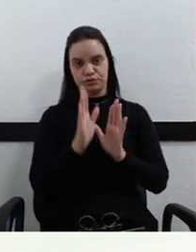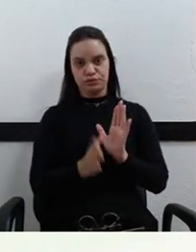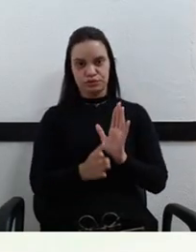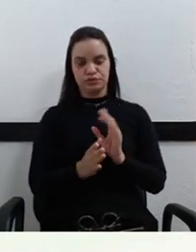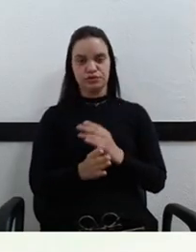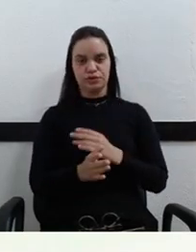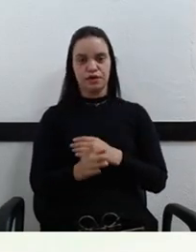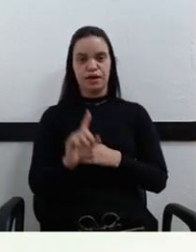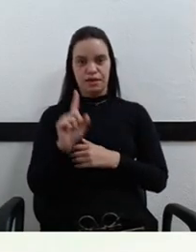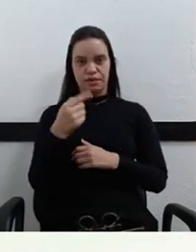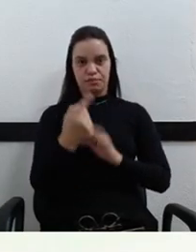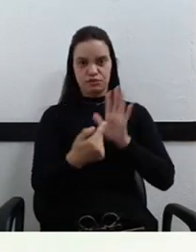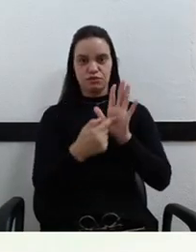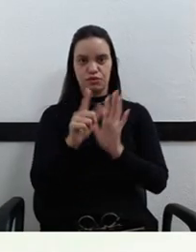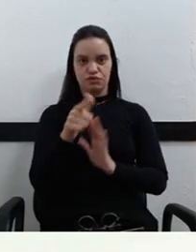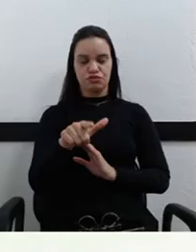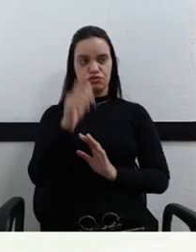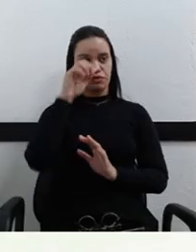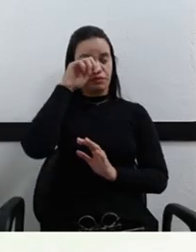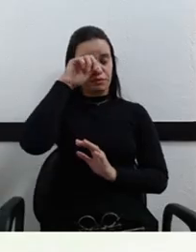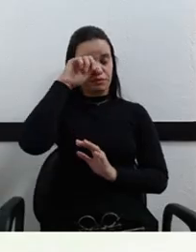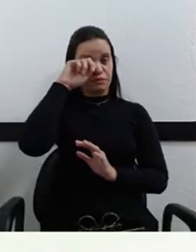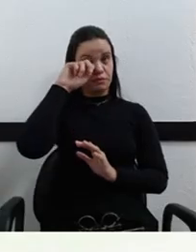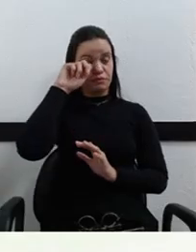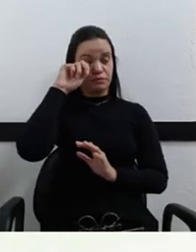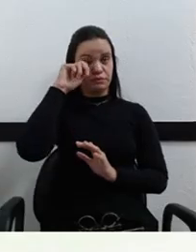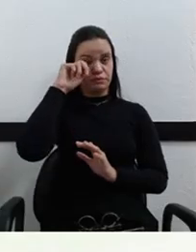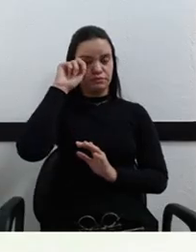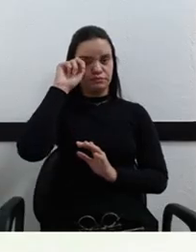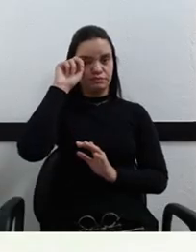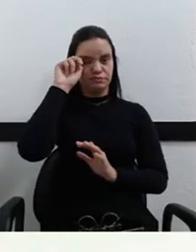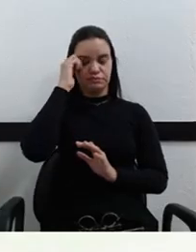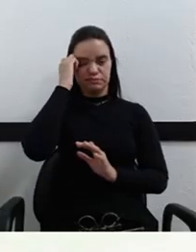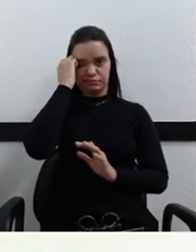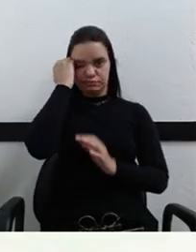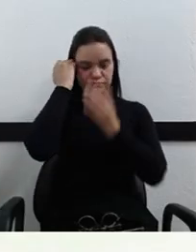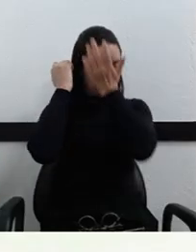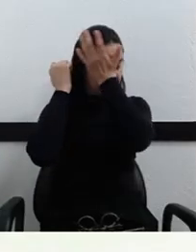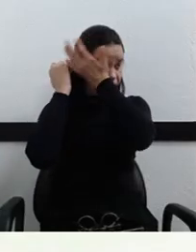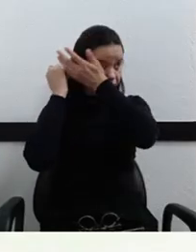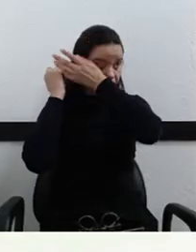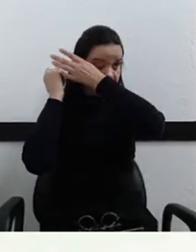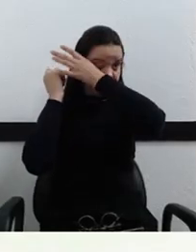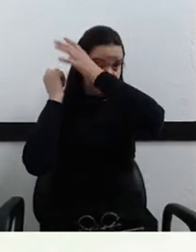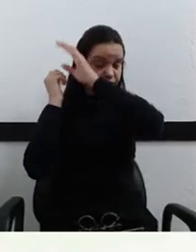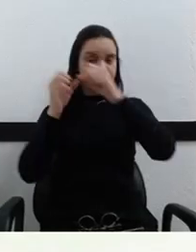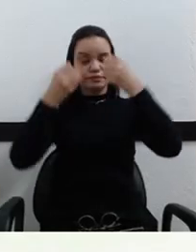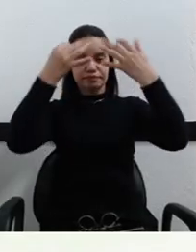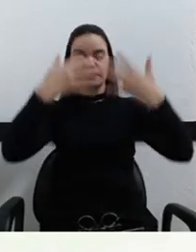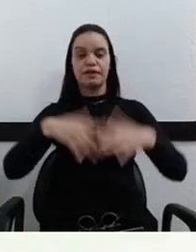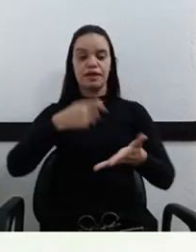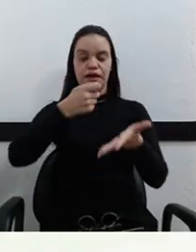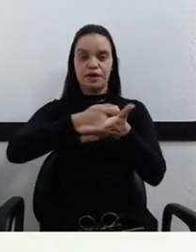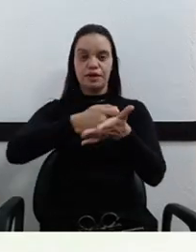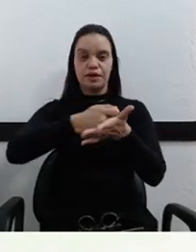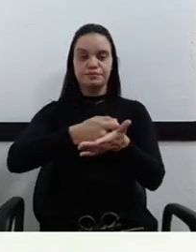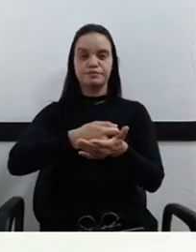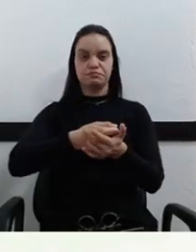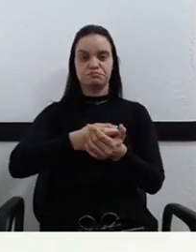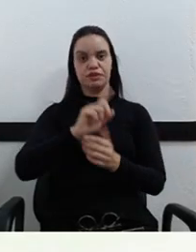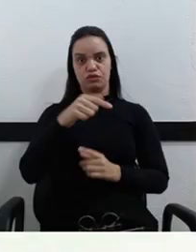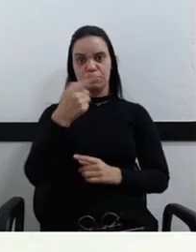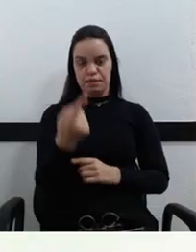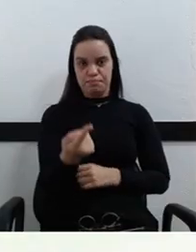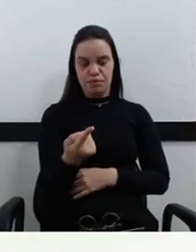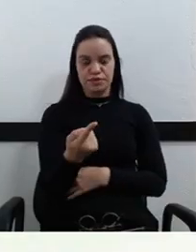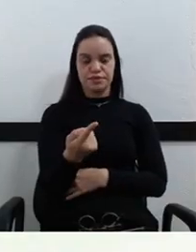eu colo de novo, mas a redação que eu proponho fala que o pagamento vai ser feito oportunamente,